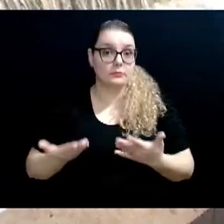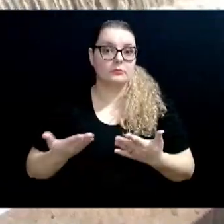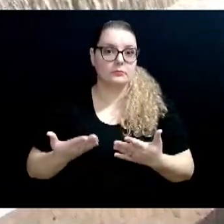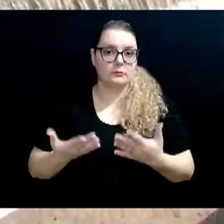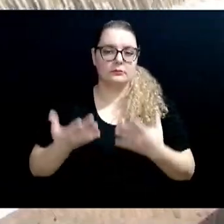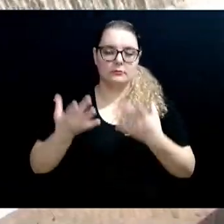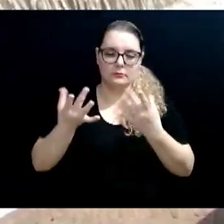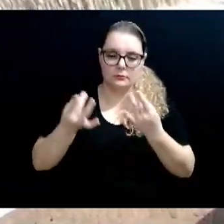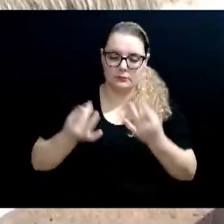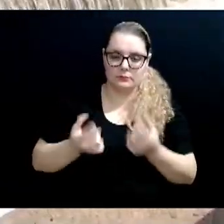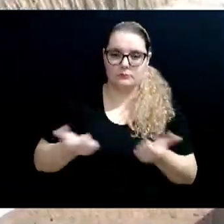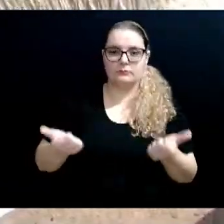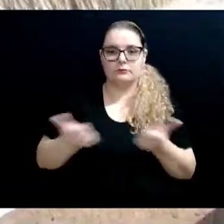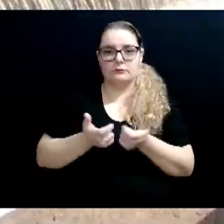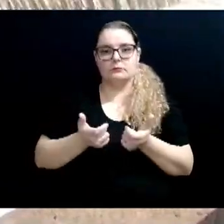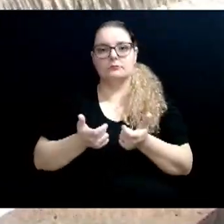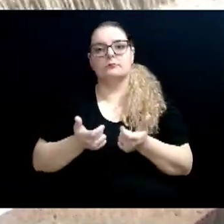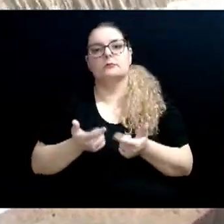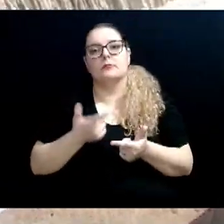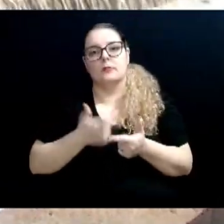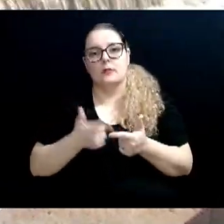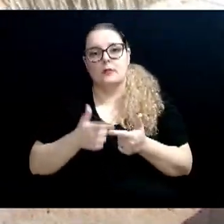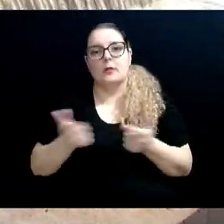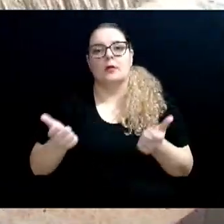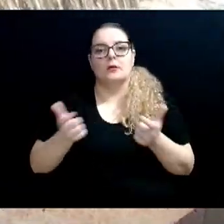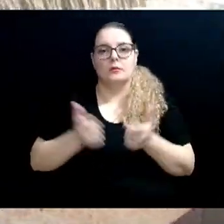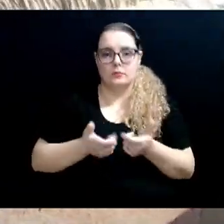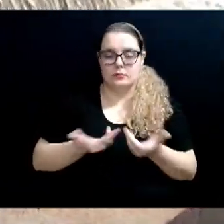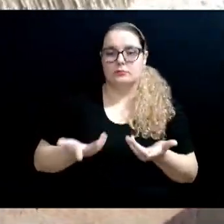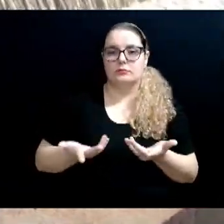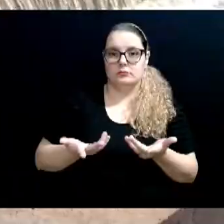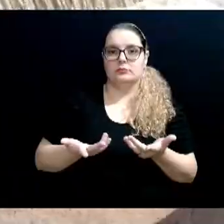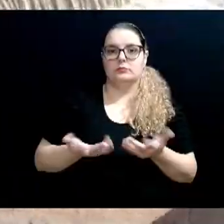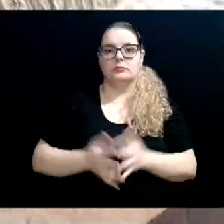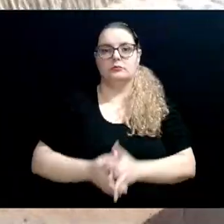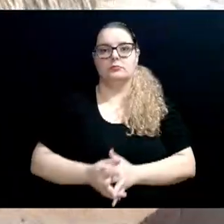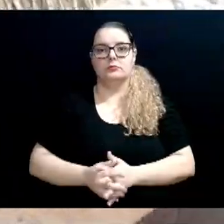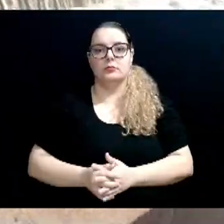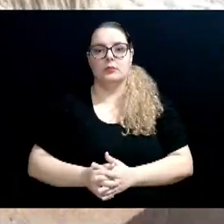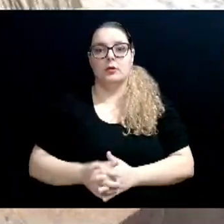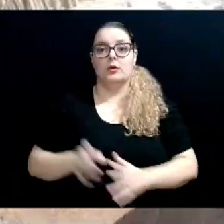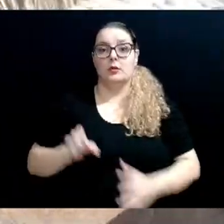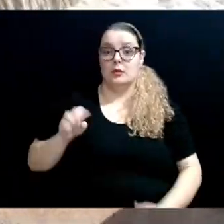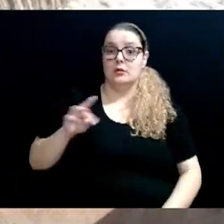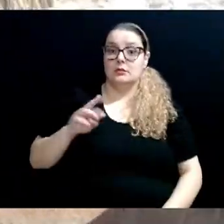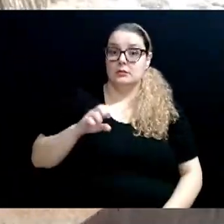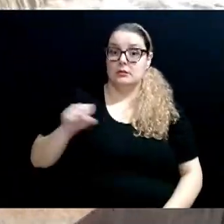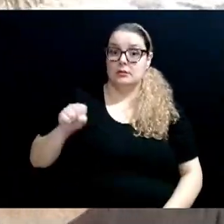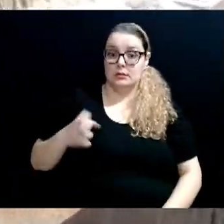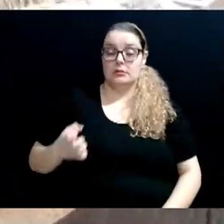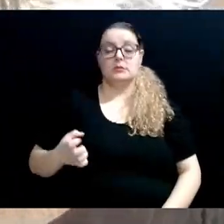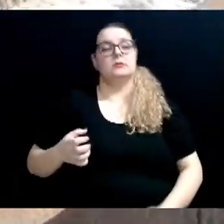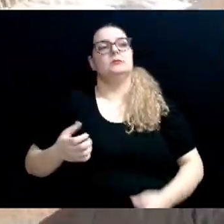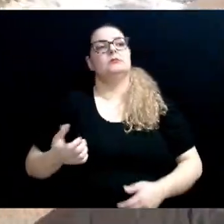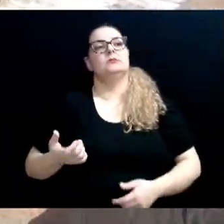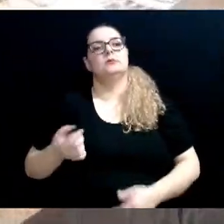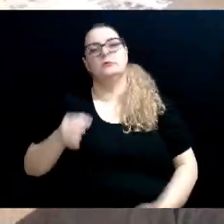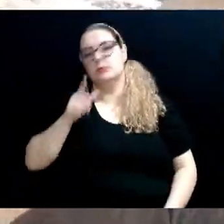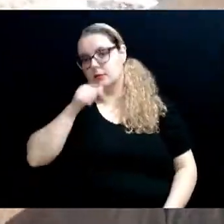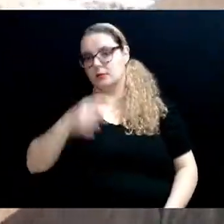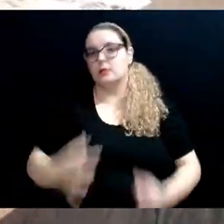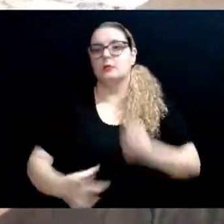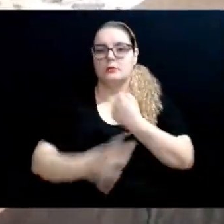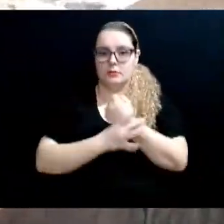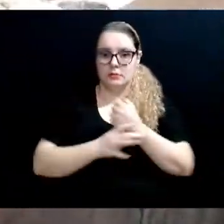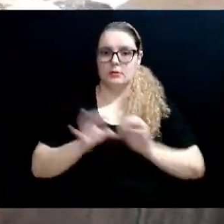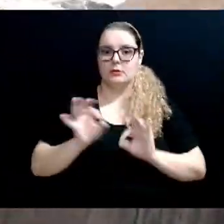possíveis problemas, esses desafios com o estresse hídrico estão previstos também no Plano de Segurança da Água. Certo. E